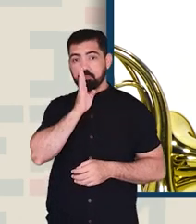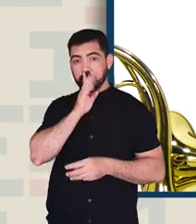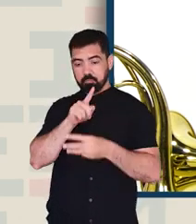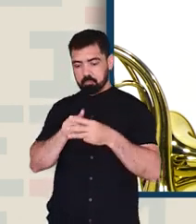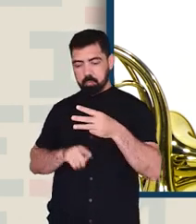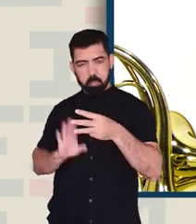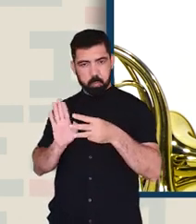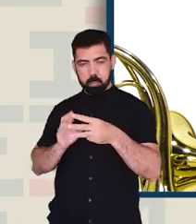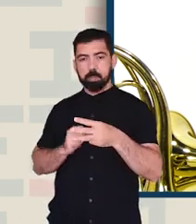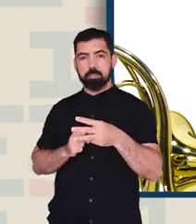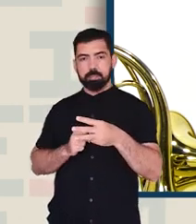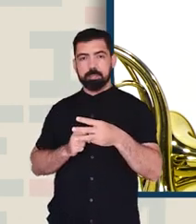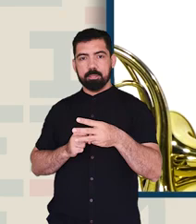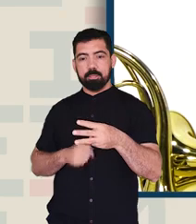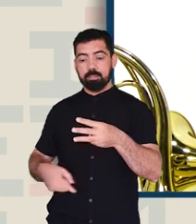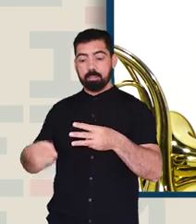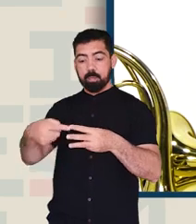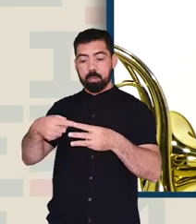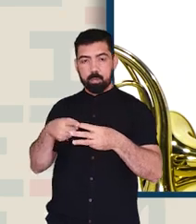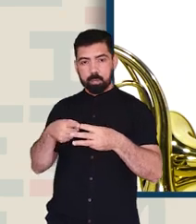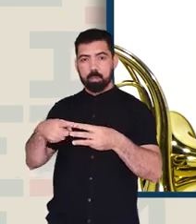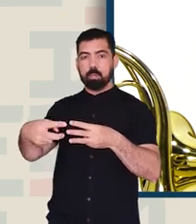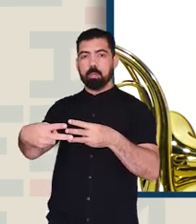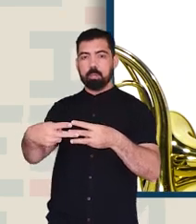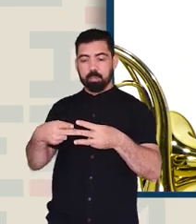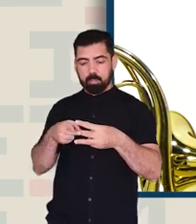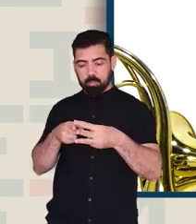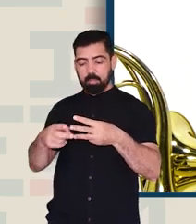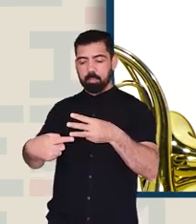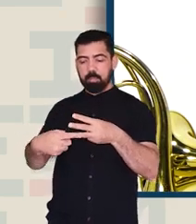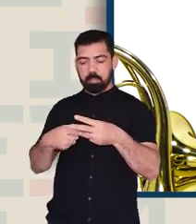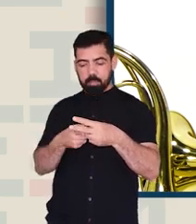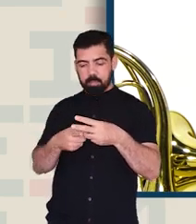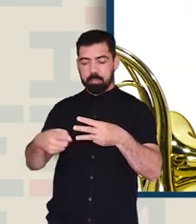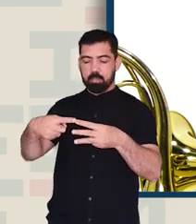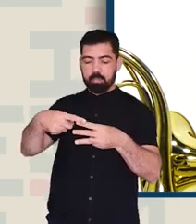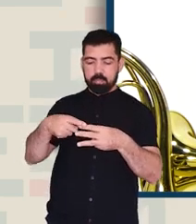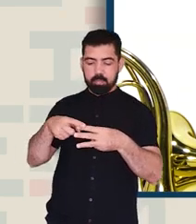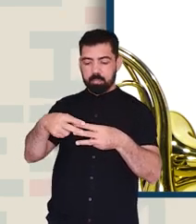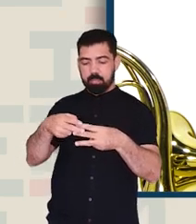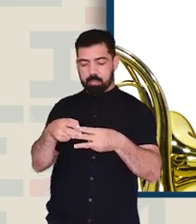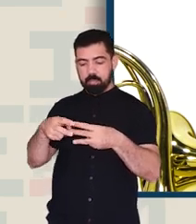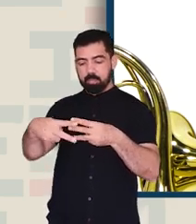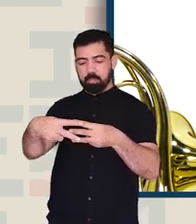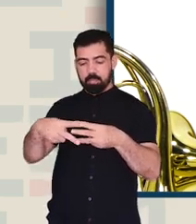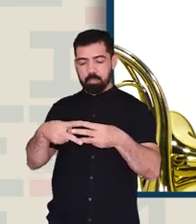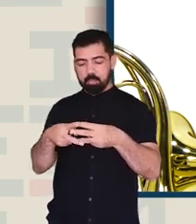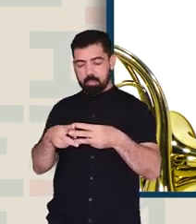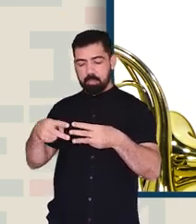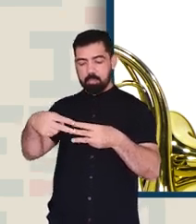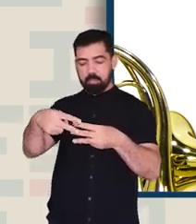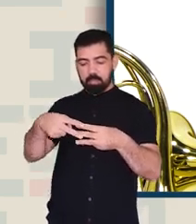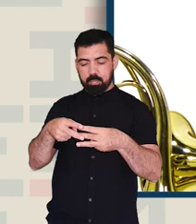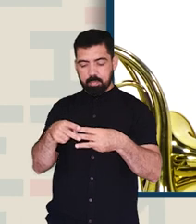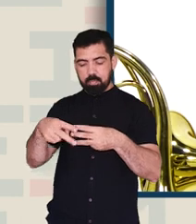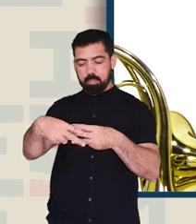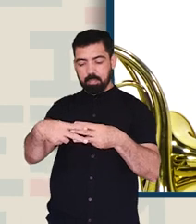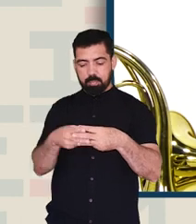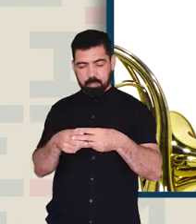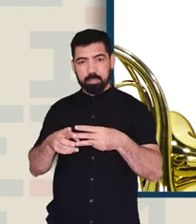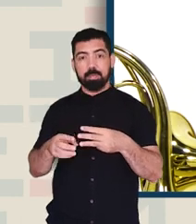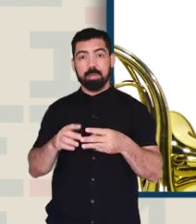sem acionar nada. Depois com o primeiro, depois com o segundo, terceira, quarta, quinta, até a 7ª posição. E